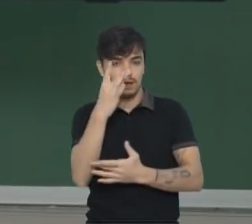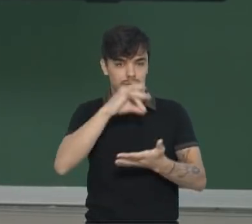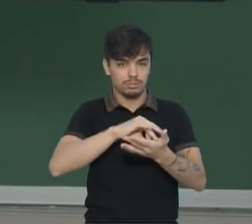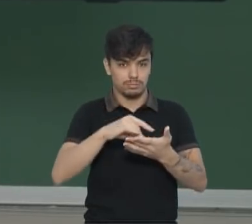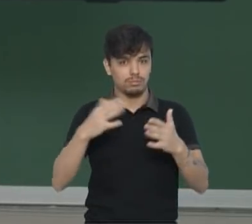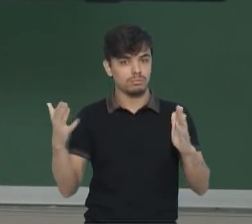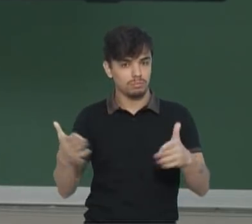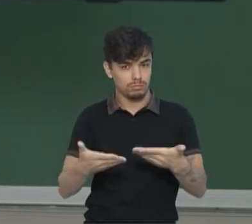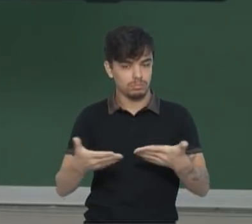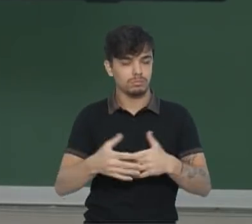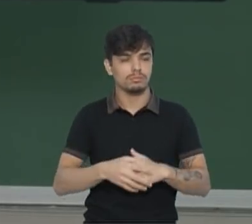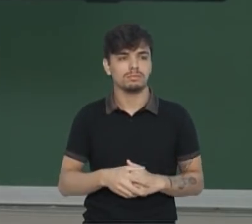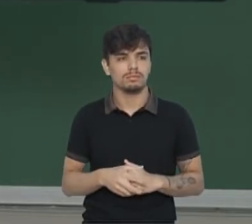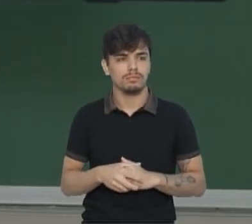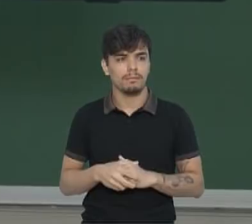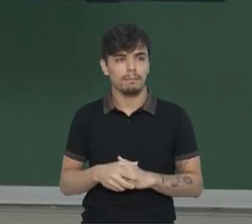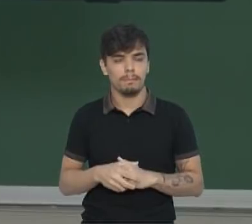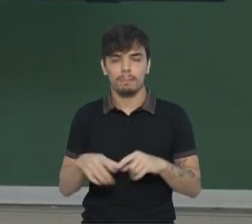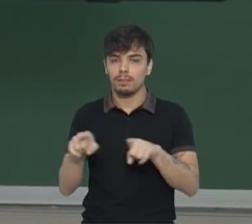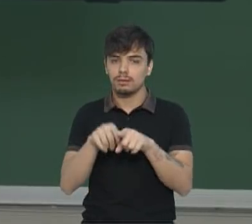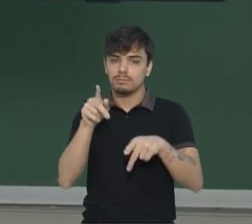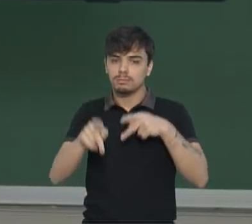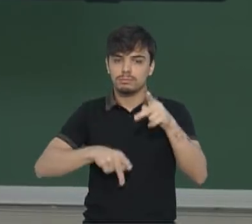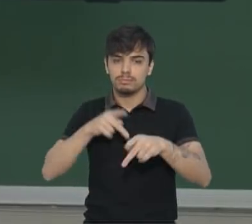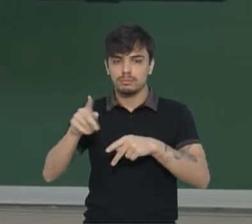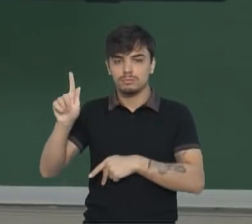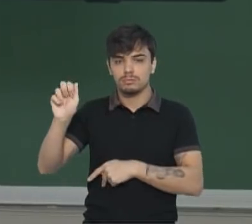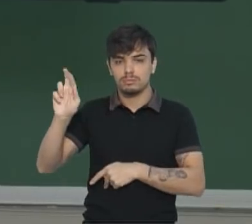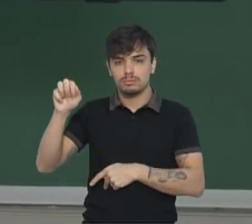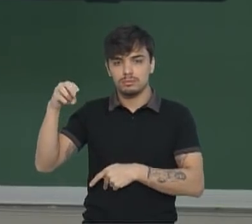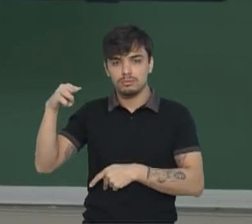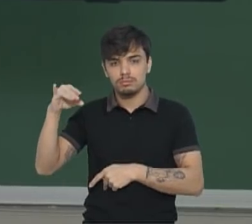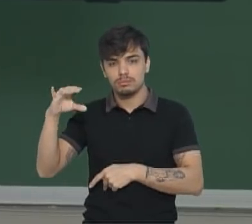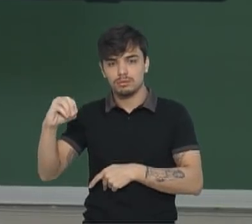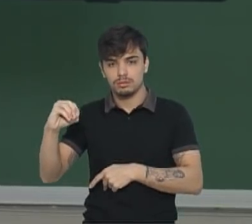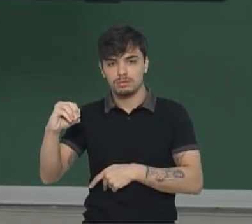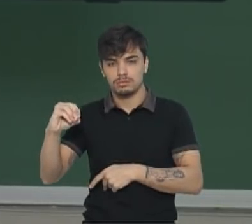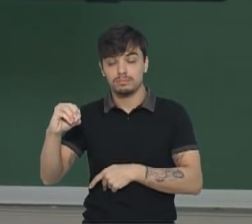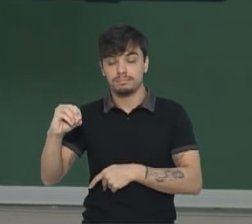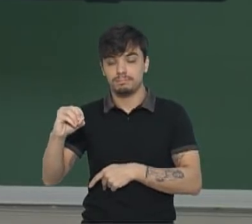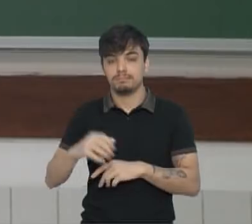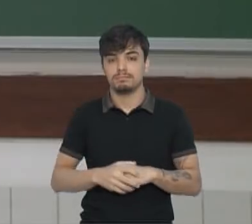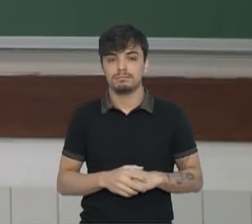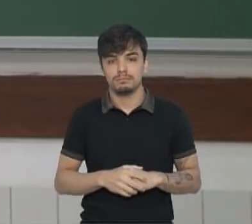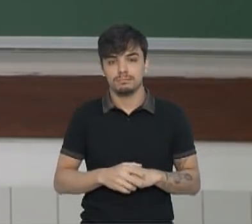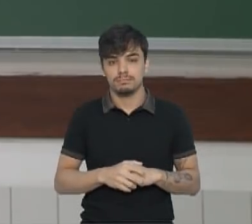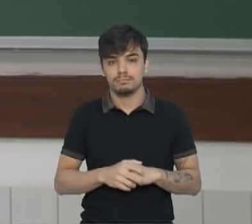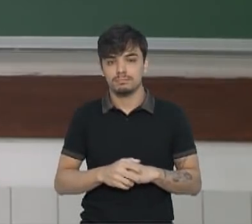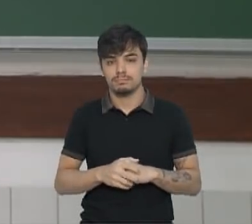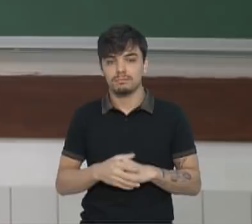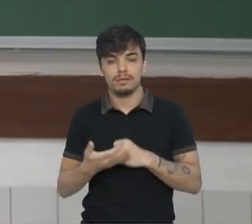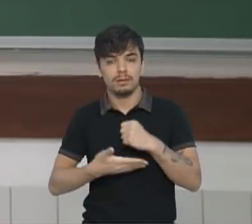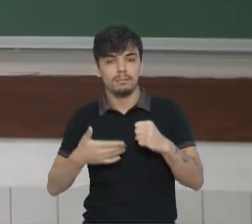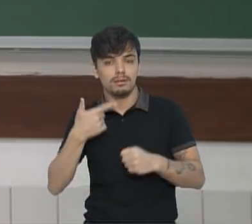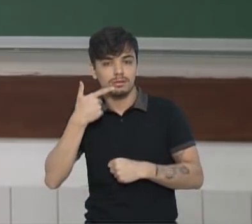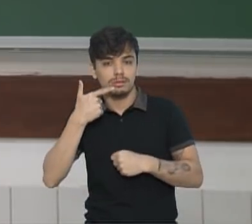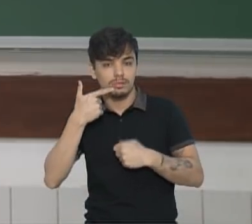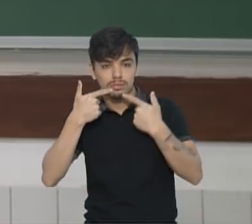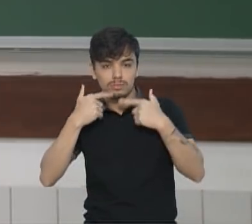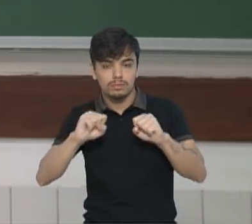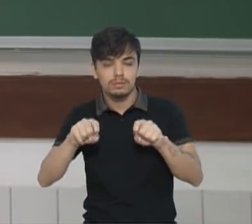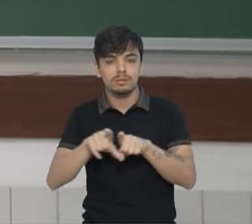nos identifica. E os povos germânicos têm uma base linguística. Além da base linguística, o que mais eles têm? Vestimentas, a base de peles